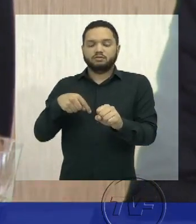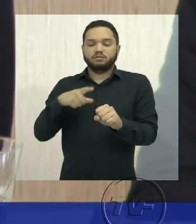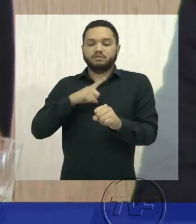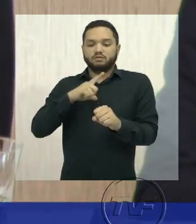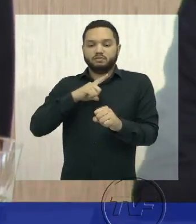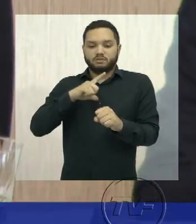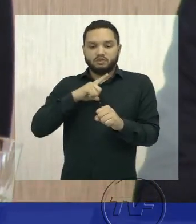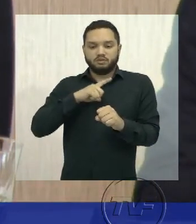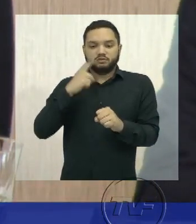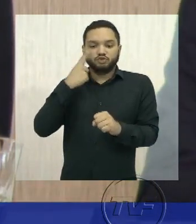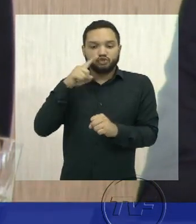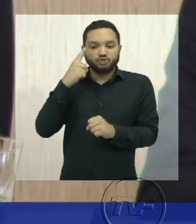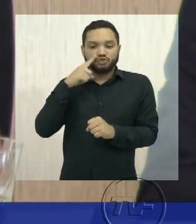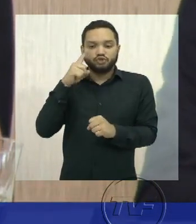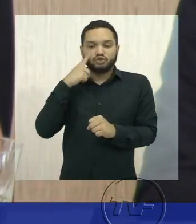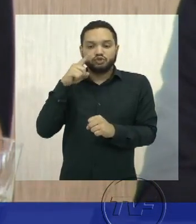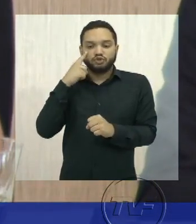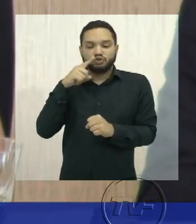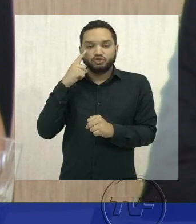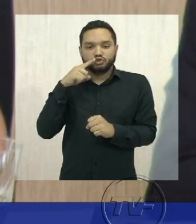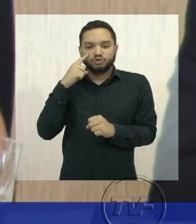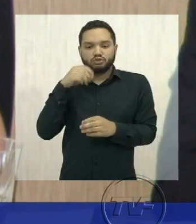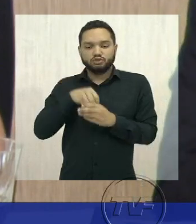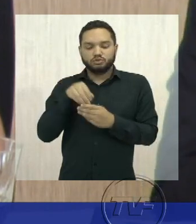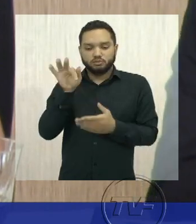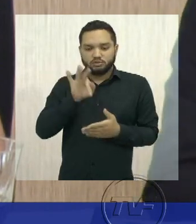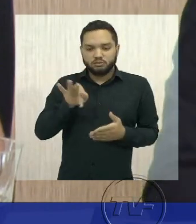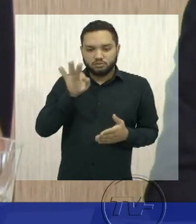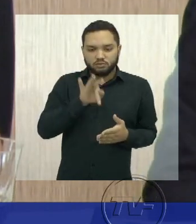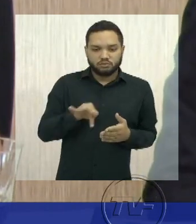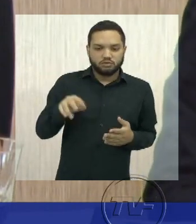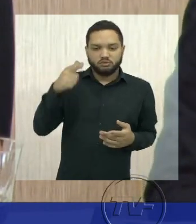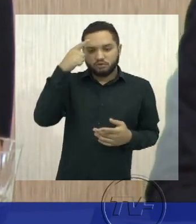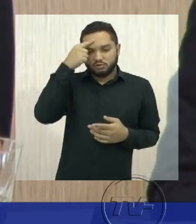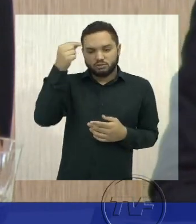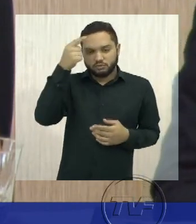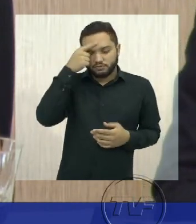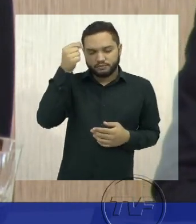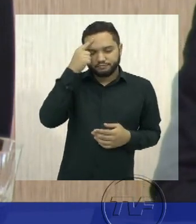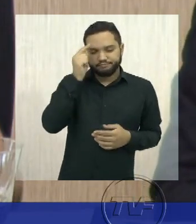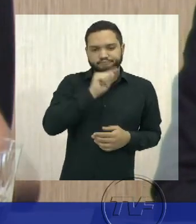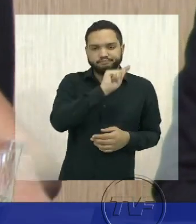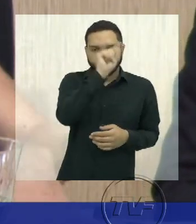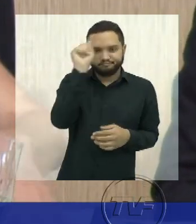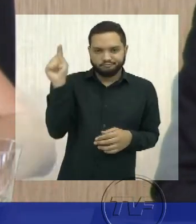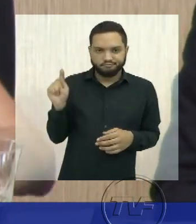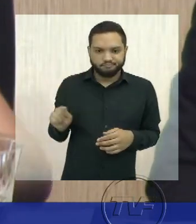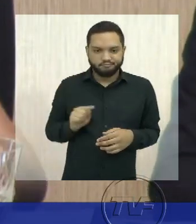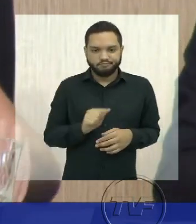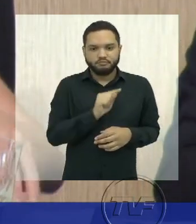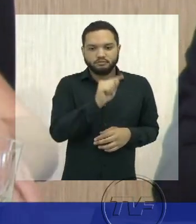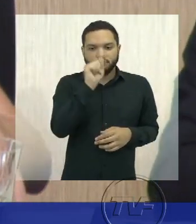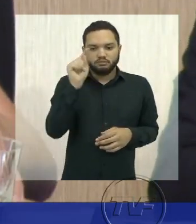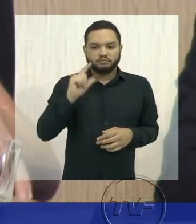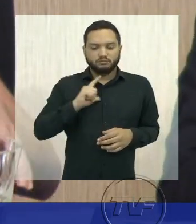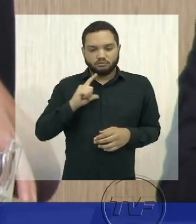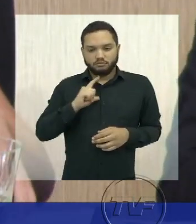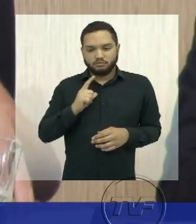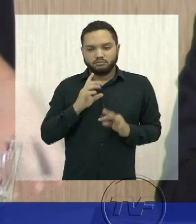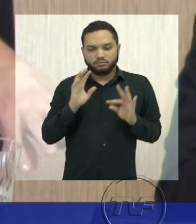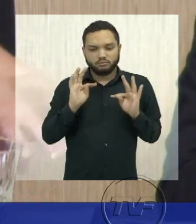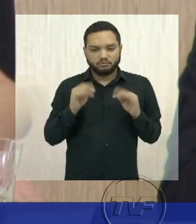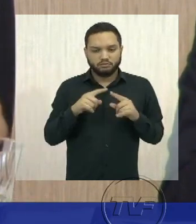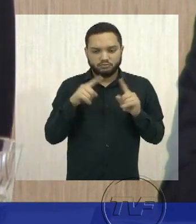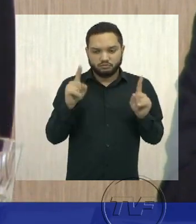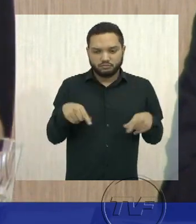supervisionados nas faculdades, né? Nas faculdades, universidades, centro universitários. Estão finalizando já todos os planos de